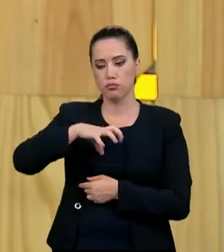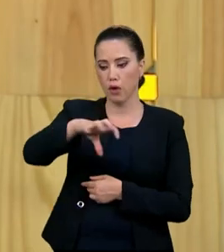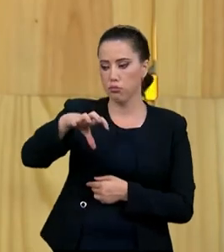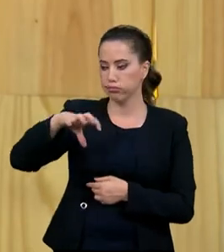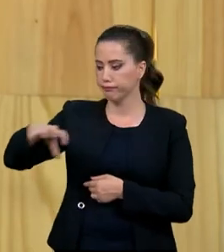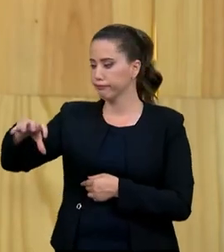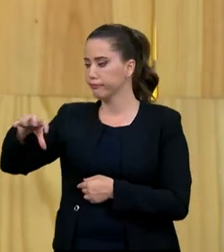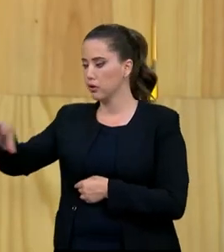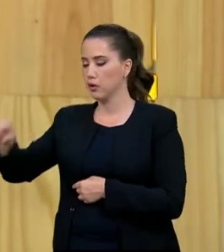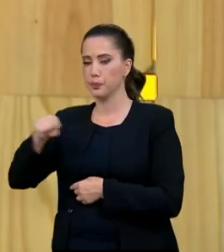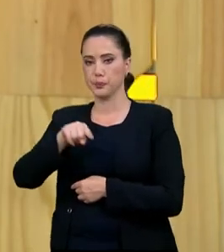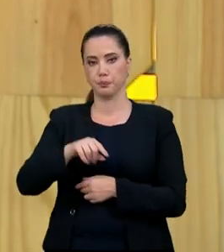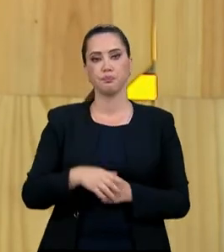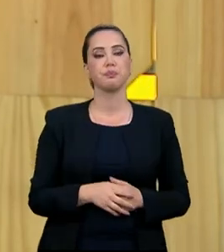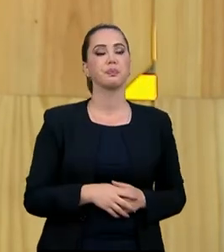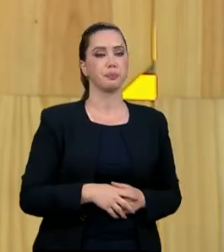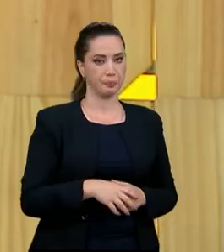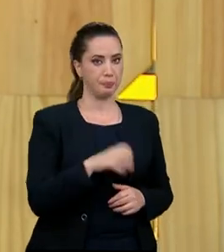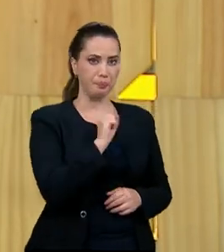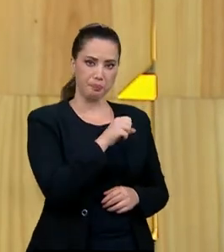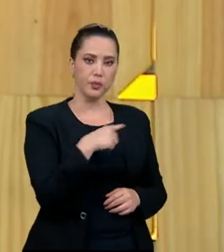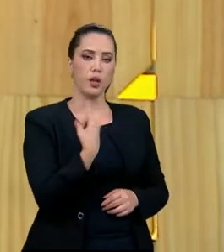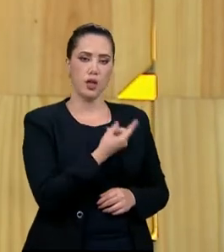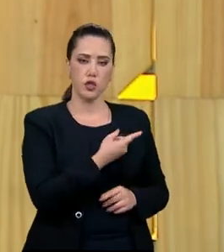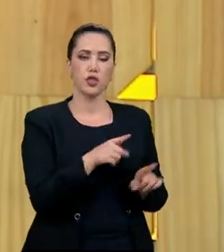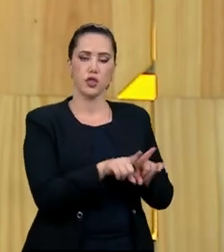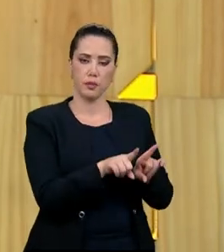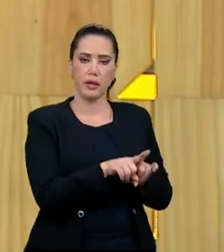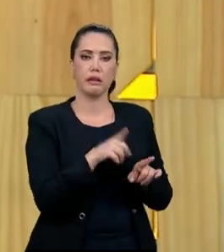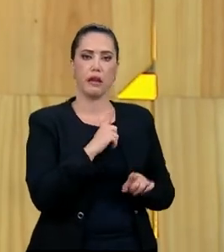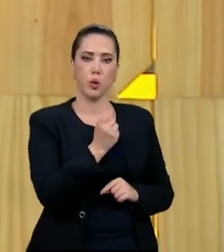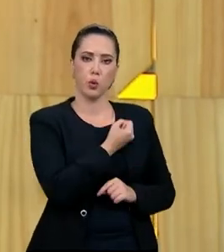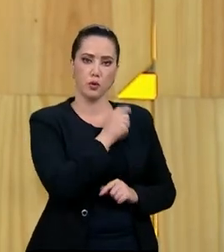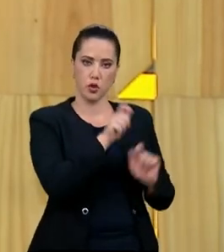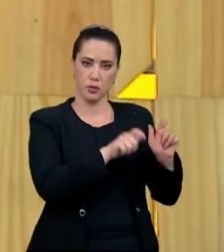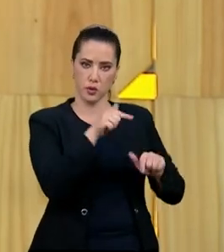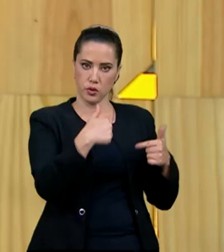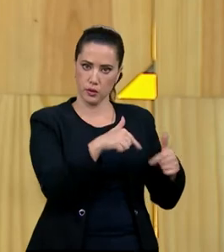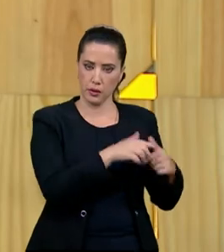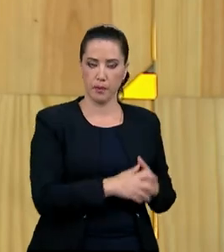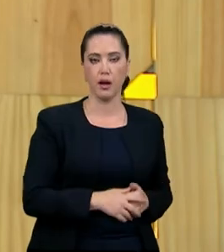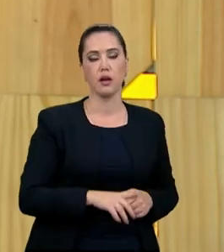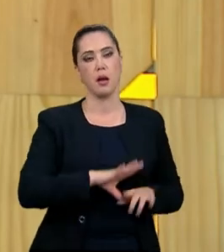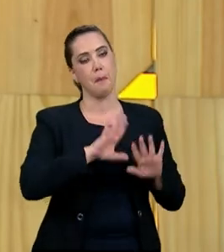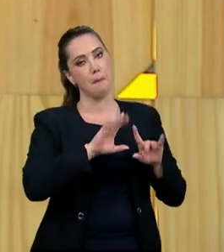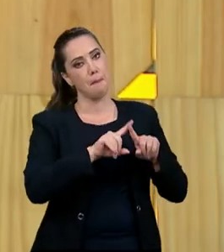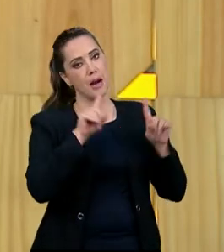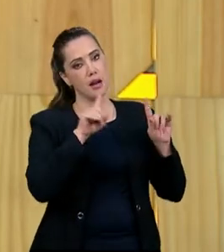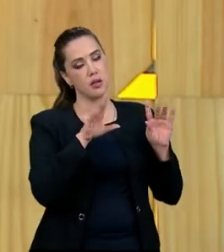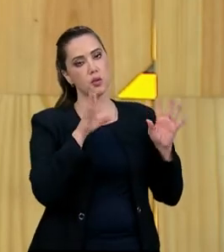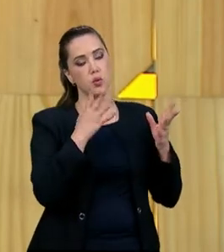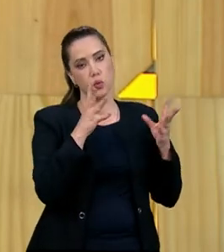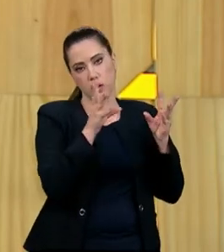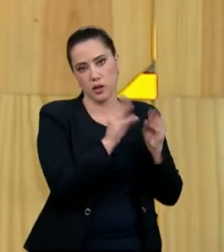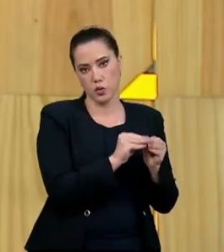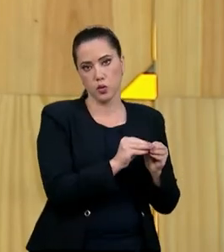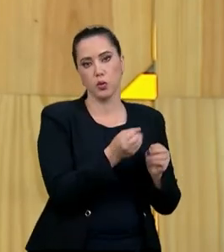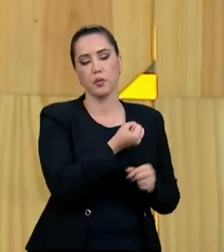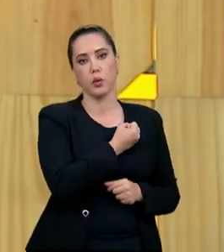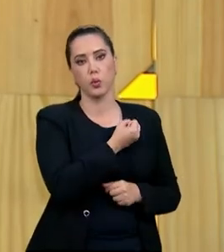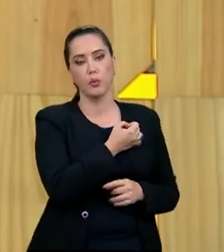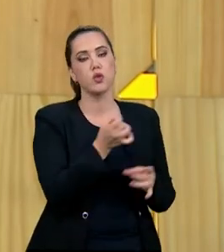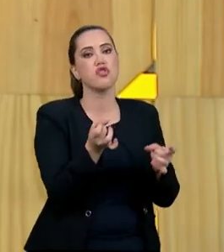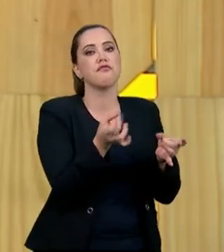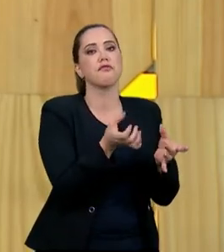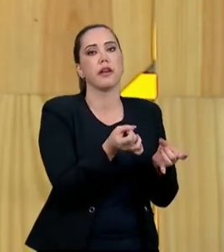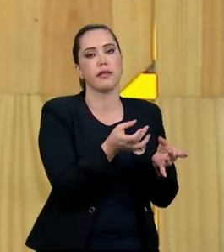dia ainda existe o critério pelo número de empregados, mas a grosso modo o critério de faturamento é o que identifica melhor esse segmento